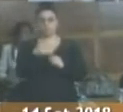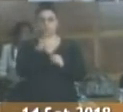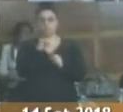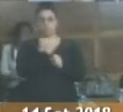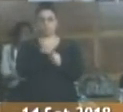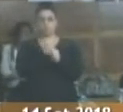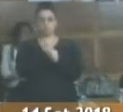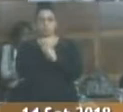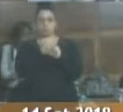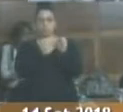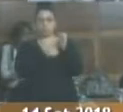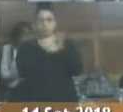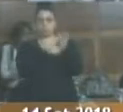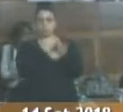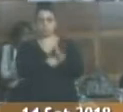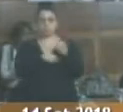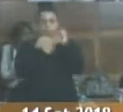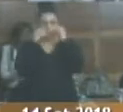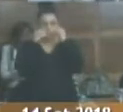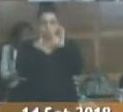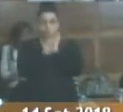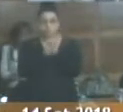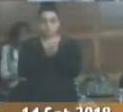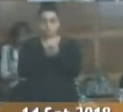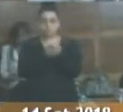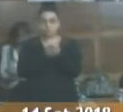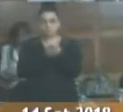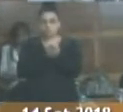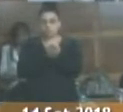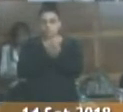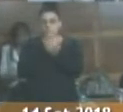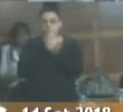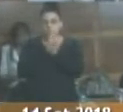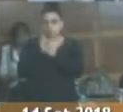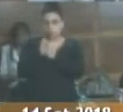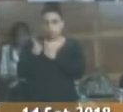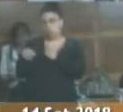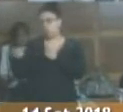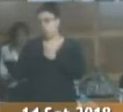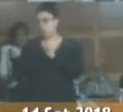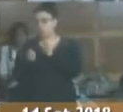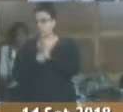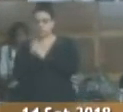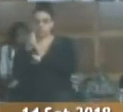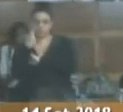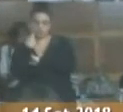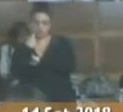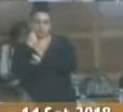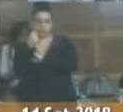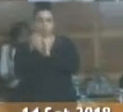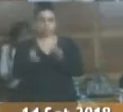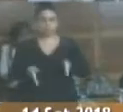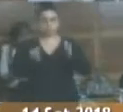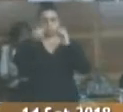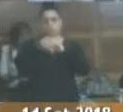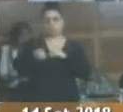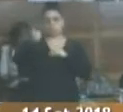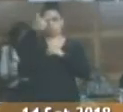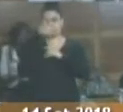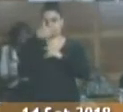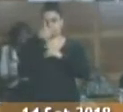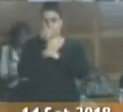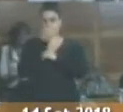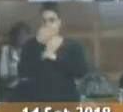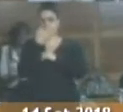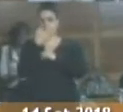construído um laboratório para moluscos e um laboratório para peixe. No segundo andar vai ser 13 salas de